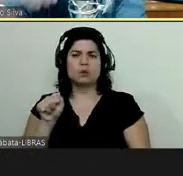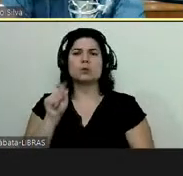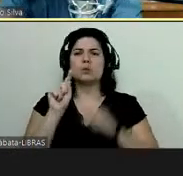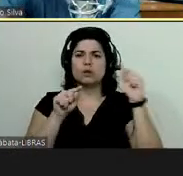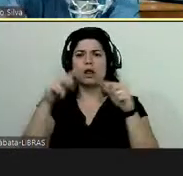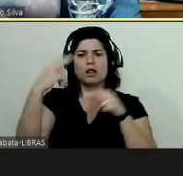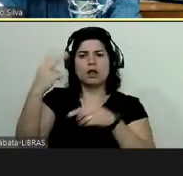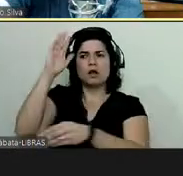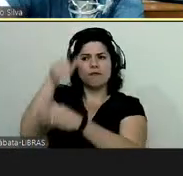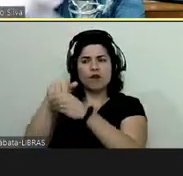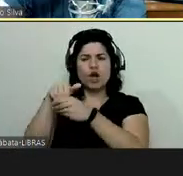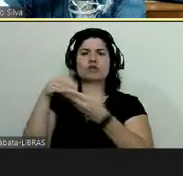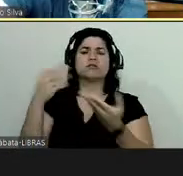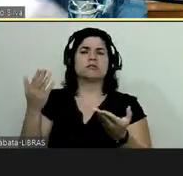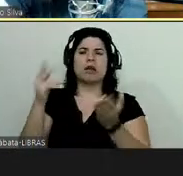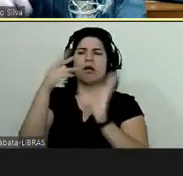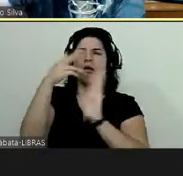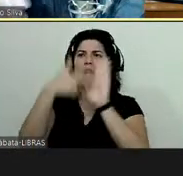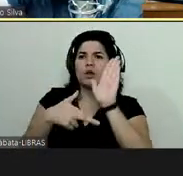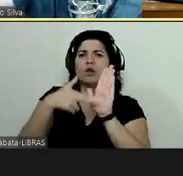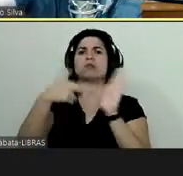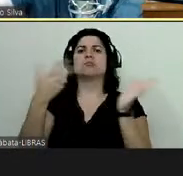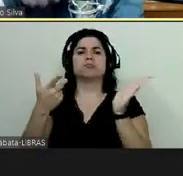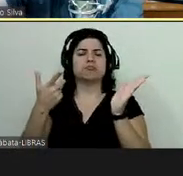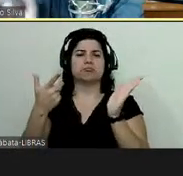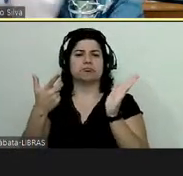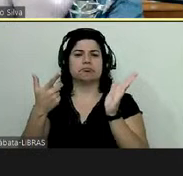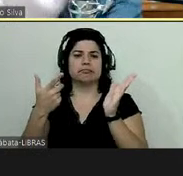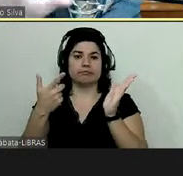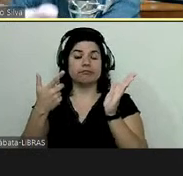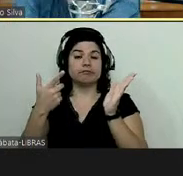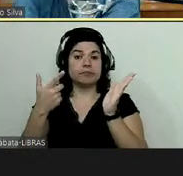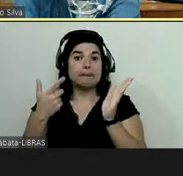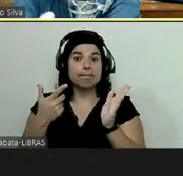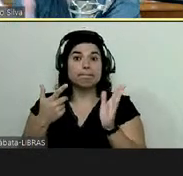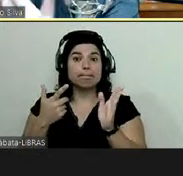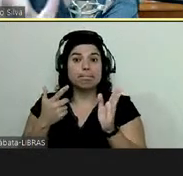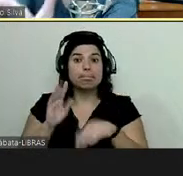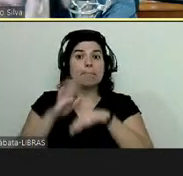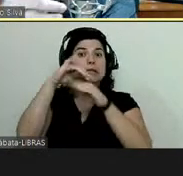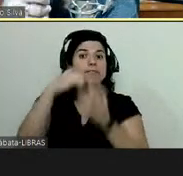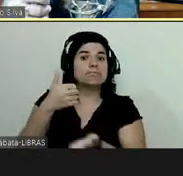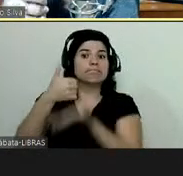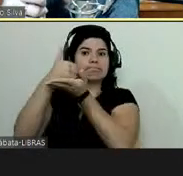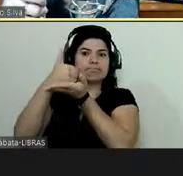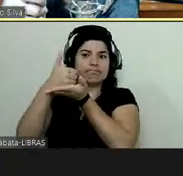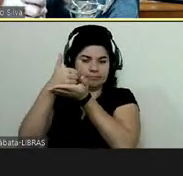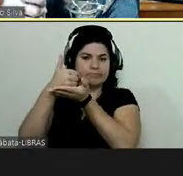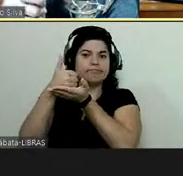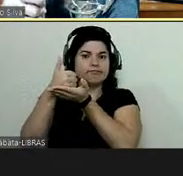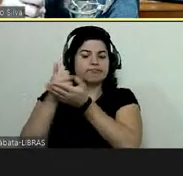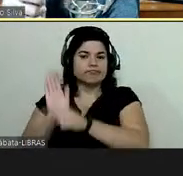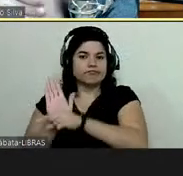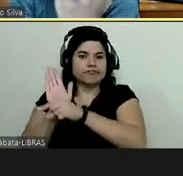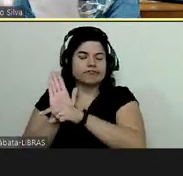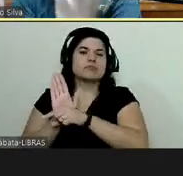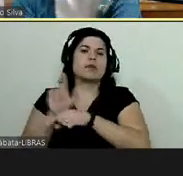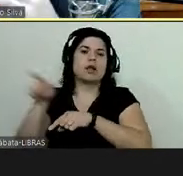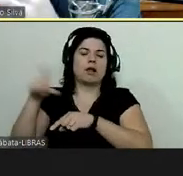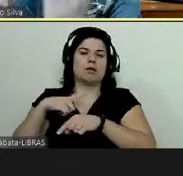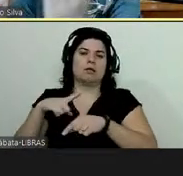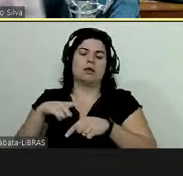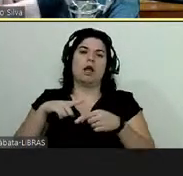deu todos os votos não os relatórios ali muito mais a favor vamos dizer assim do que foi por exemplo operação lava-jato